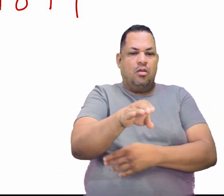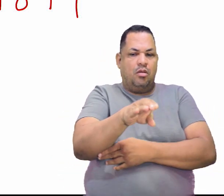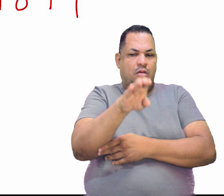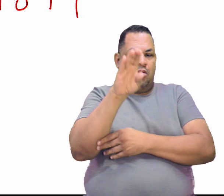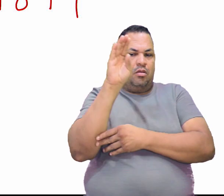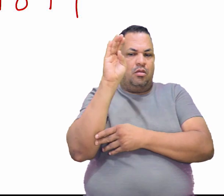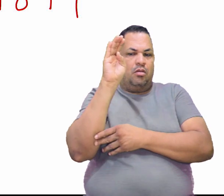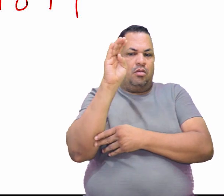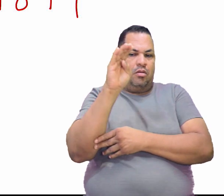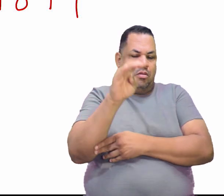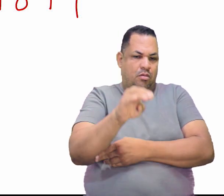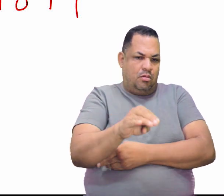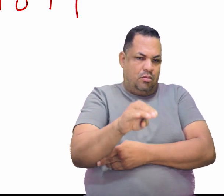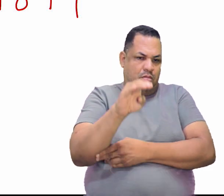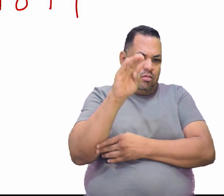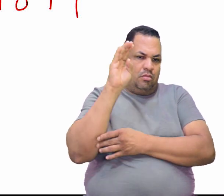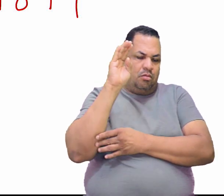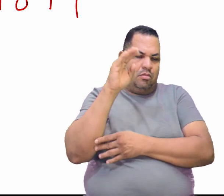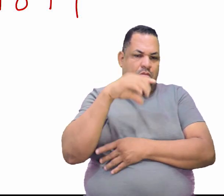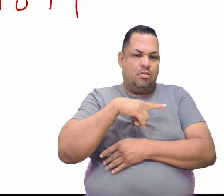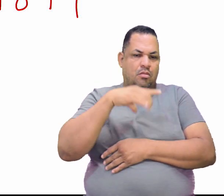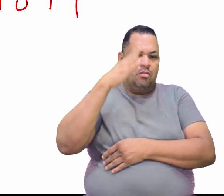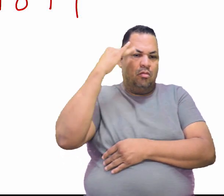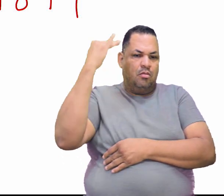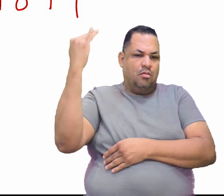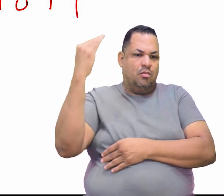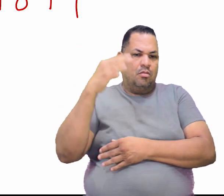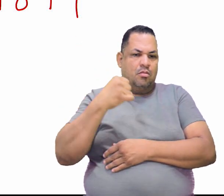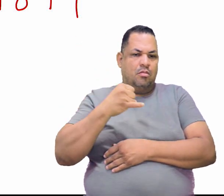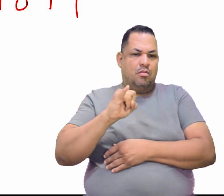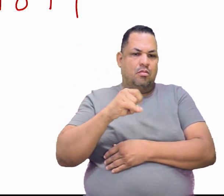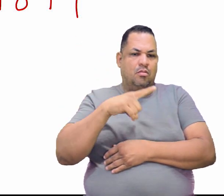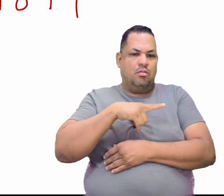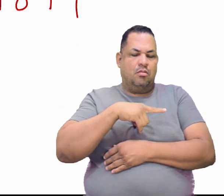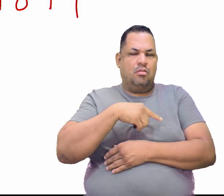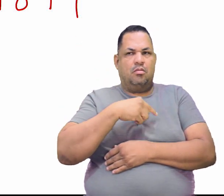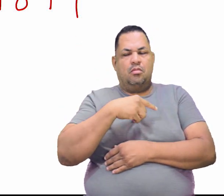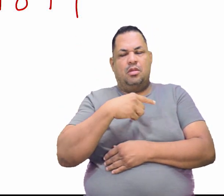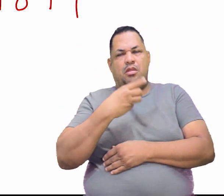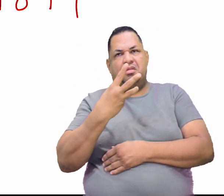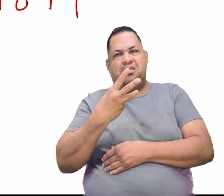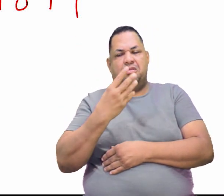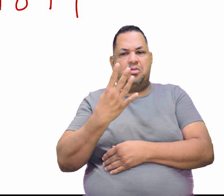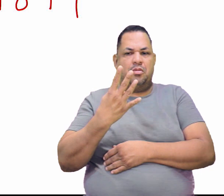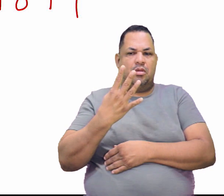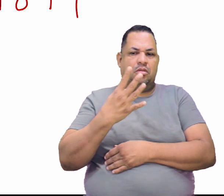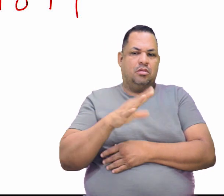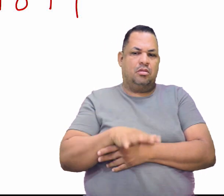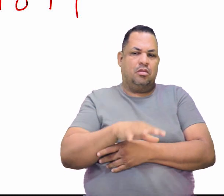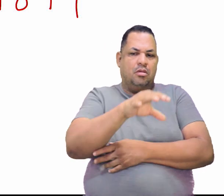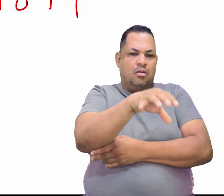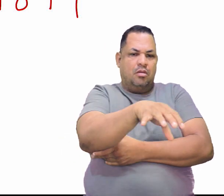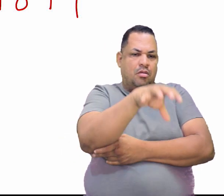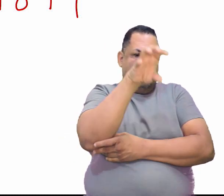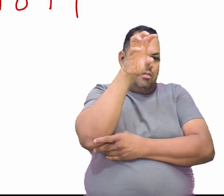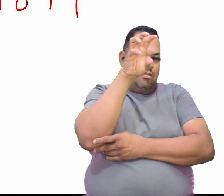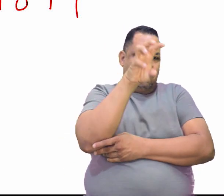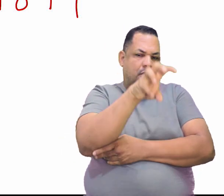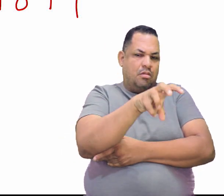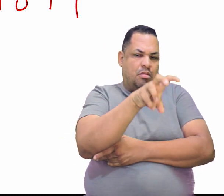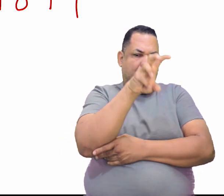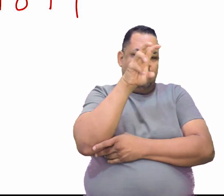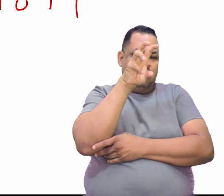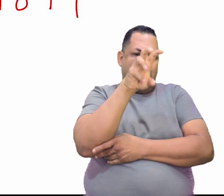esse guindaste. Nós temos aqui uns, se for contar, nós temos uns 3, 4 desses guindastes. Pedaços,